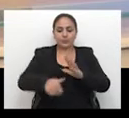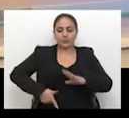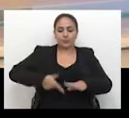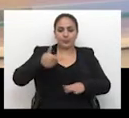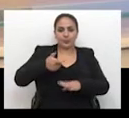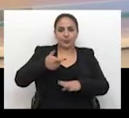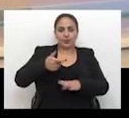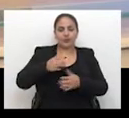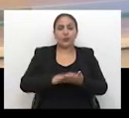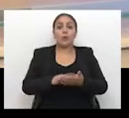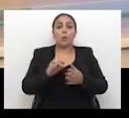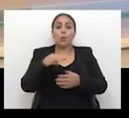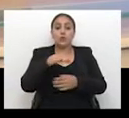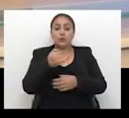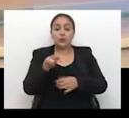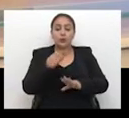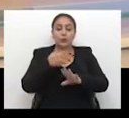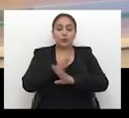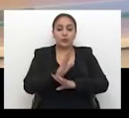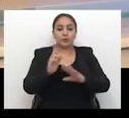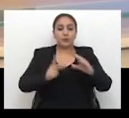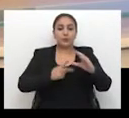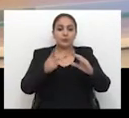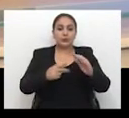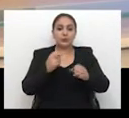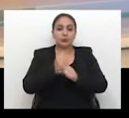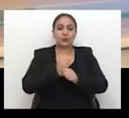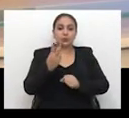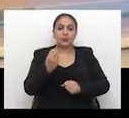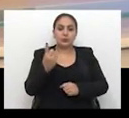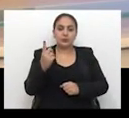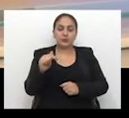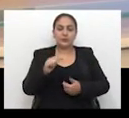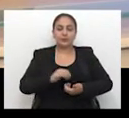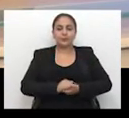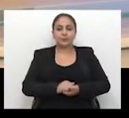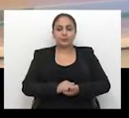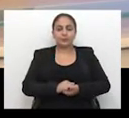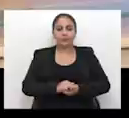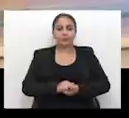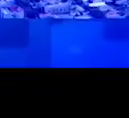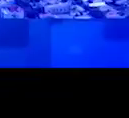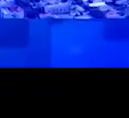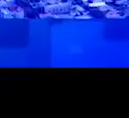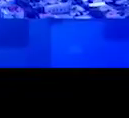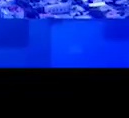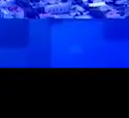desarmamento foi uma das moças aprovadas pelo legislativo em 2017